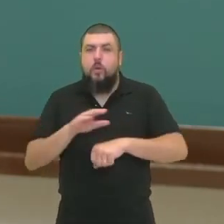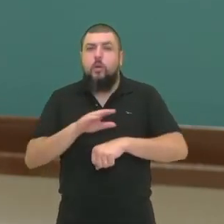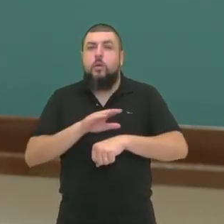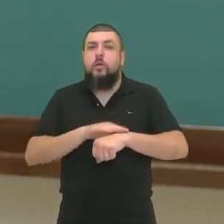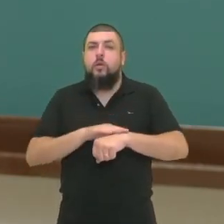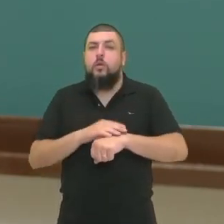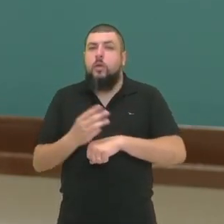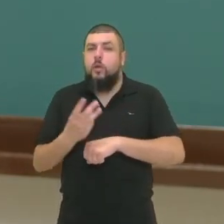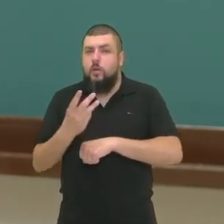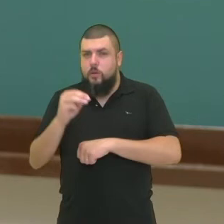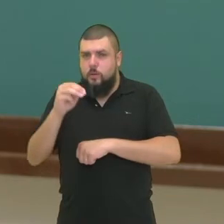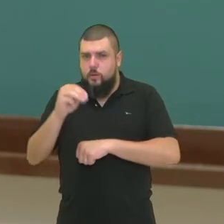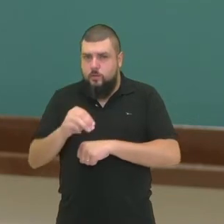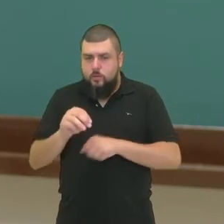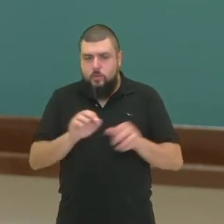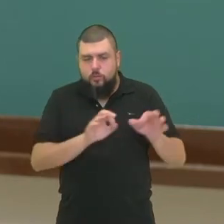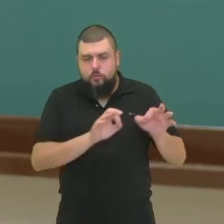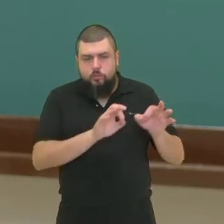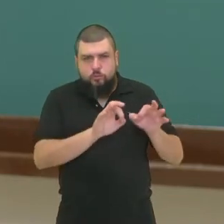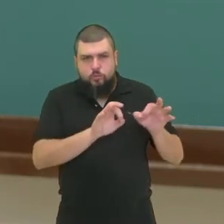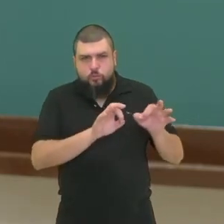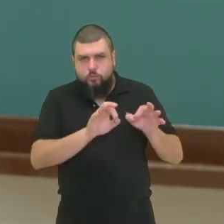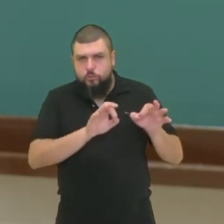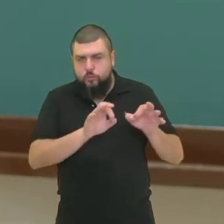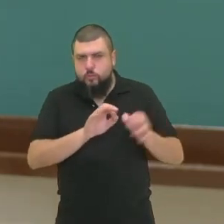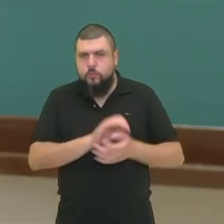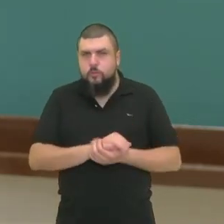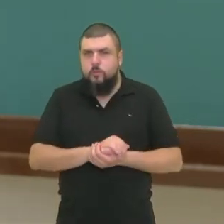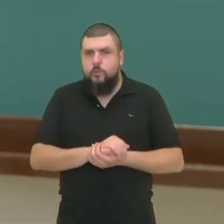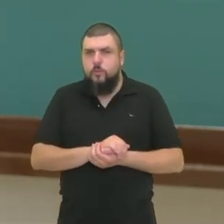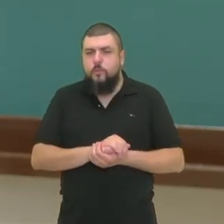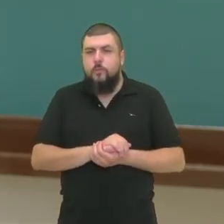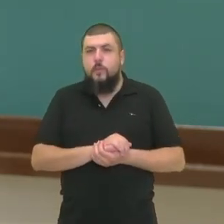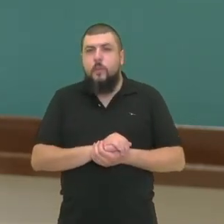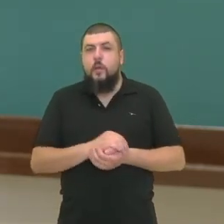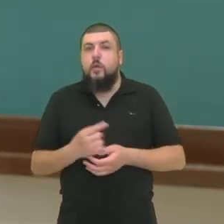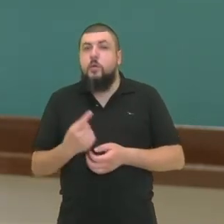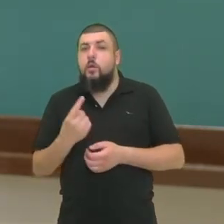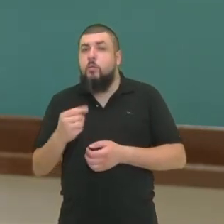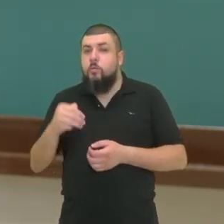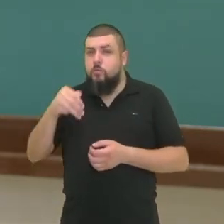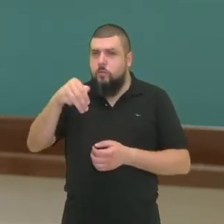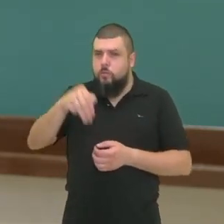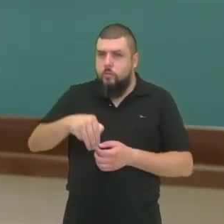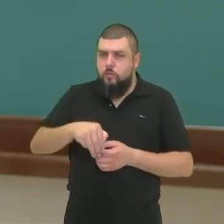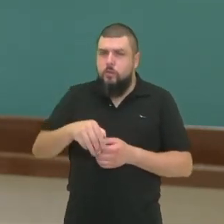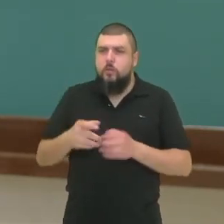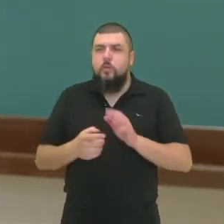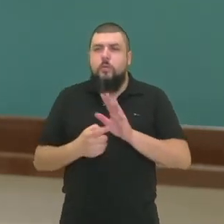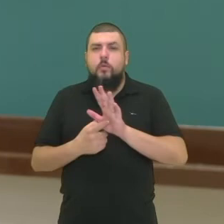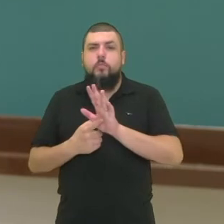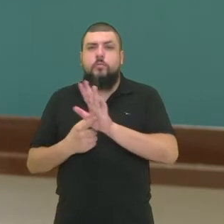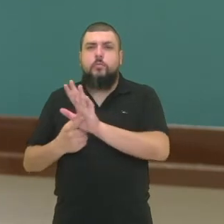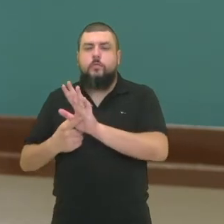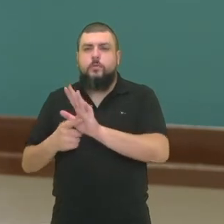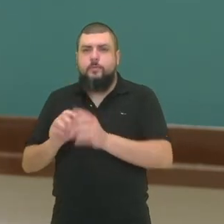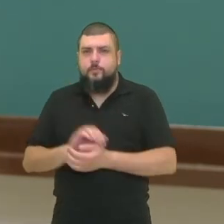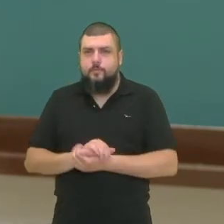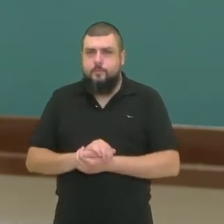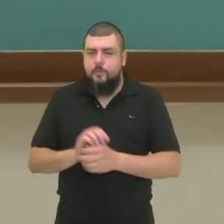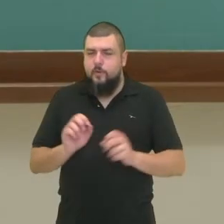preparação, né? Levantar aí as questões, e 1 minuto para a apresentação. Tá